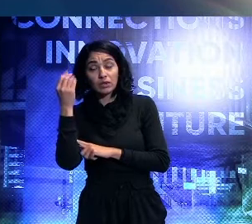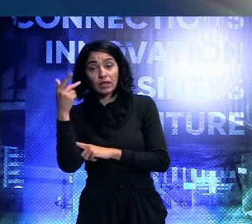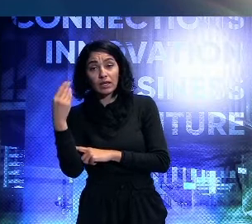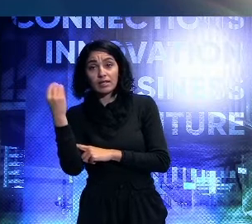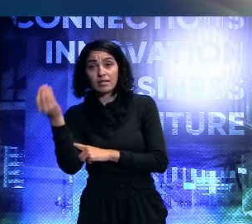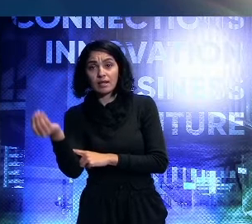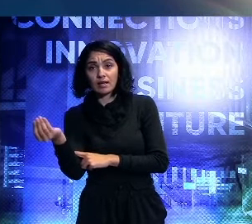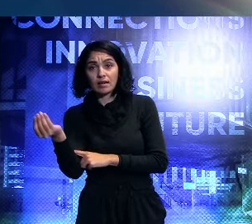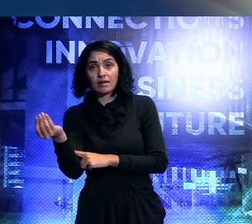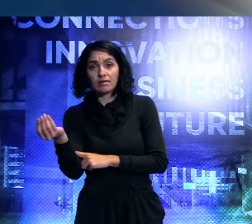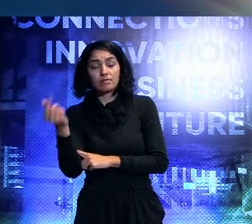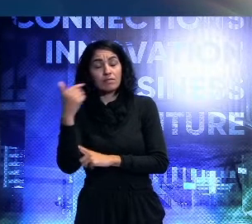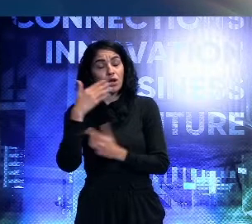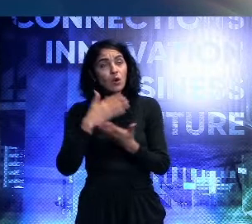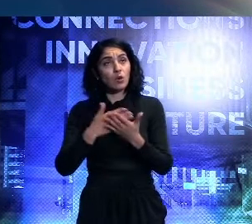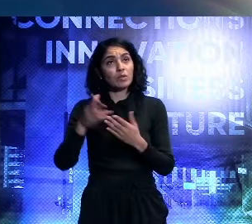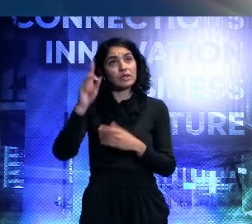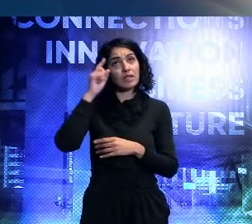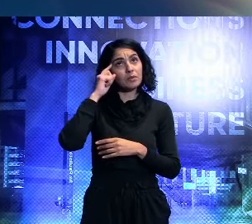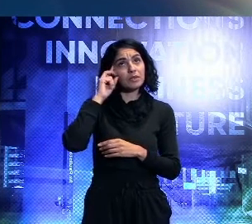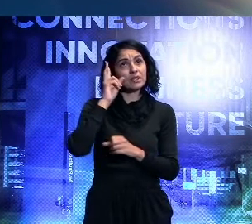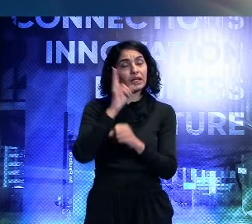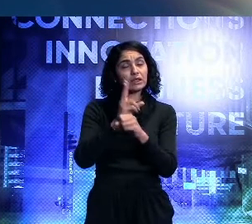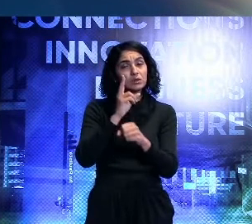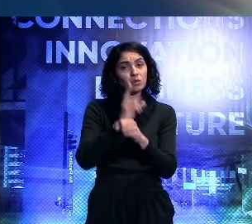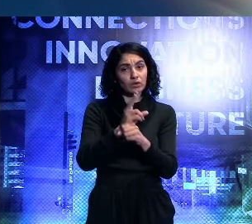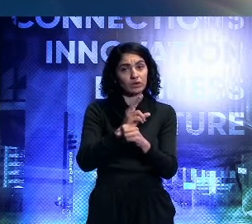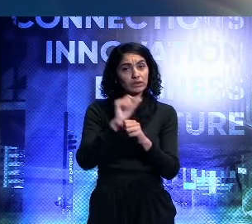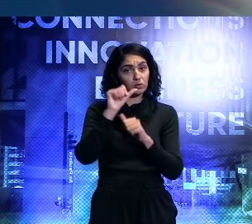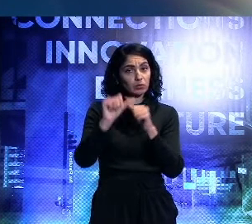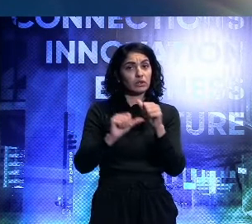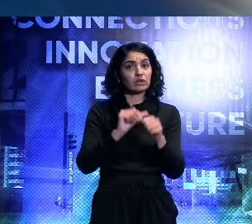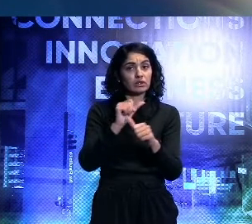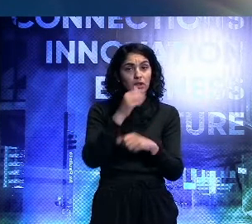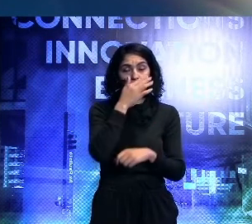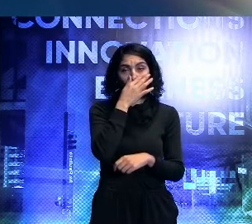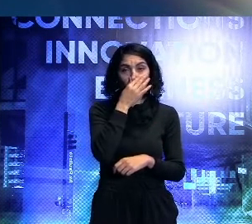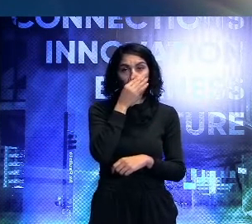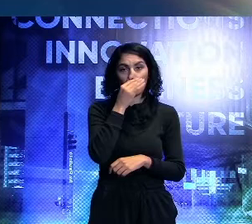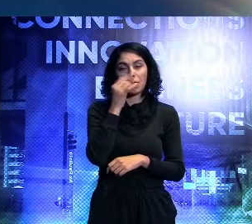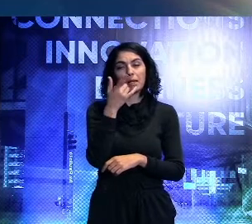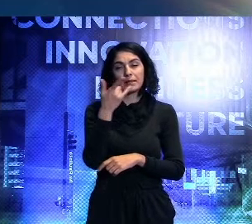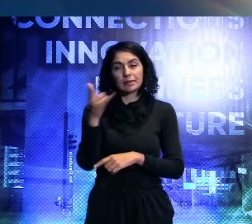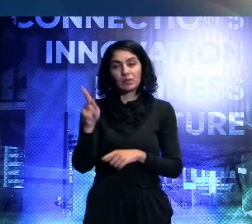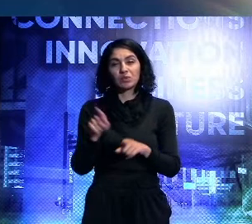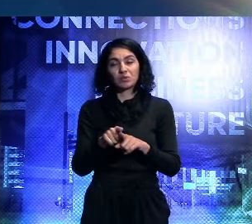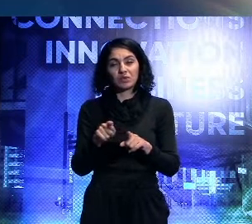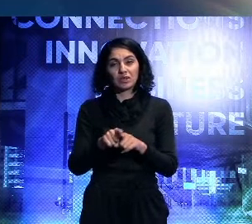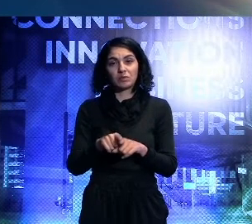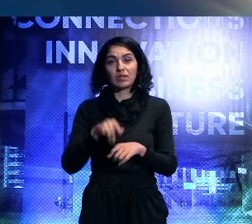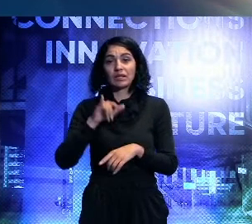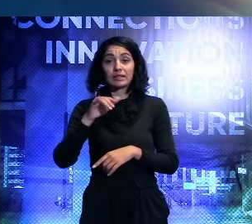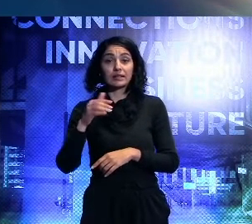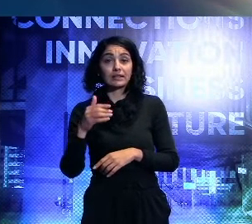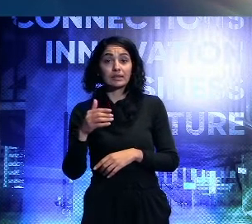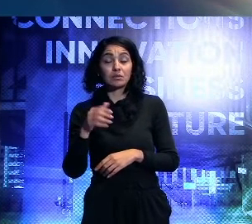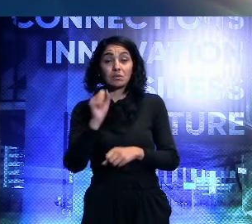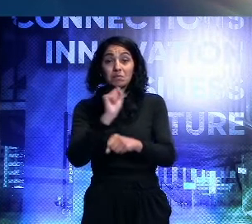gente começar a pensar em hipóteses de Chaos Engineering. Beleza? Essa última é legal demais. E se o banco de dados